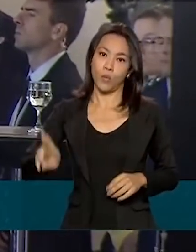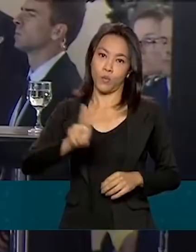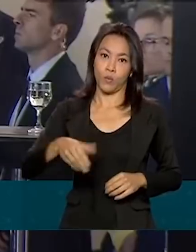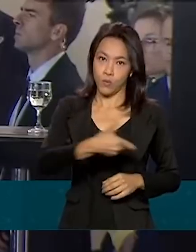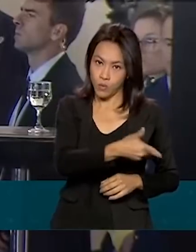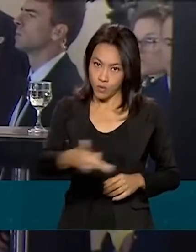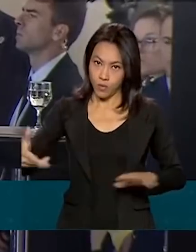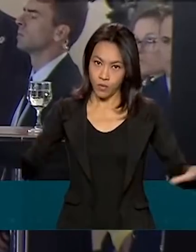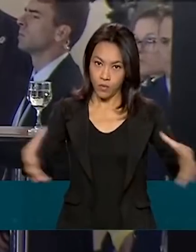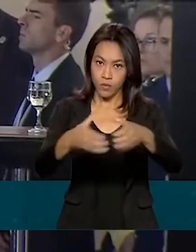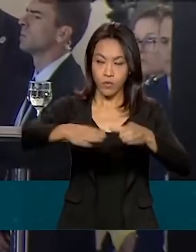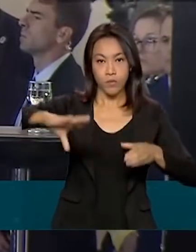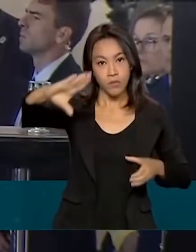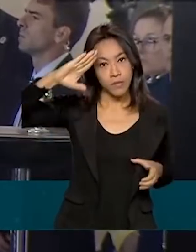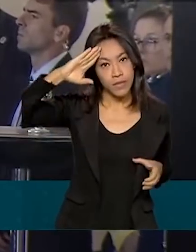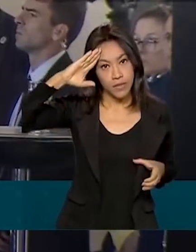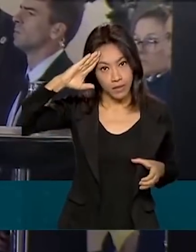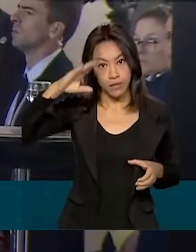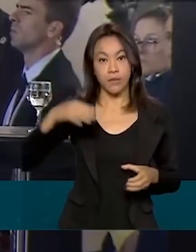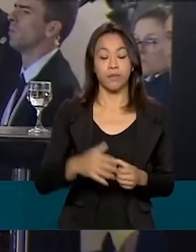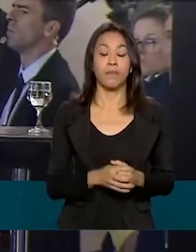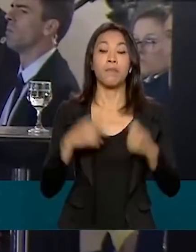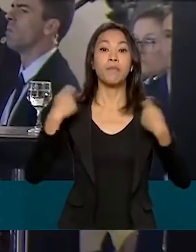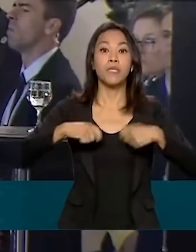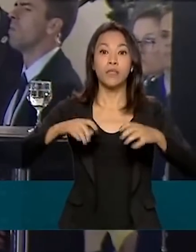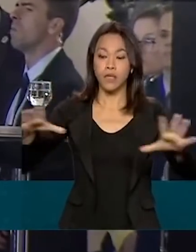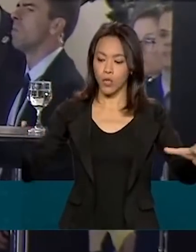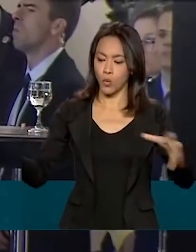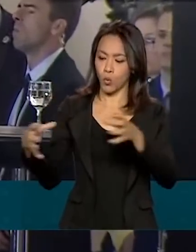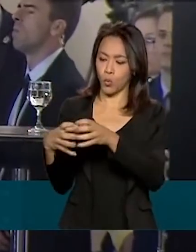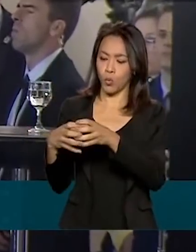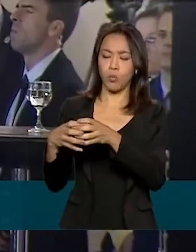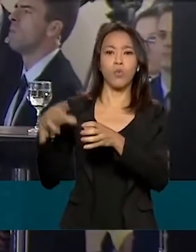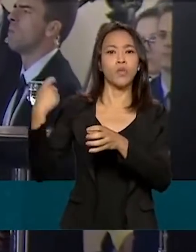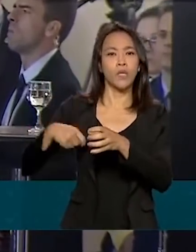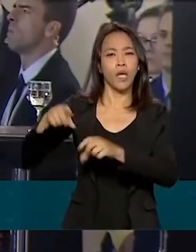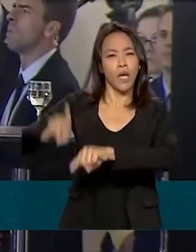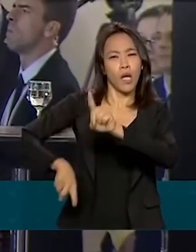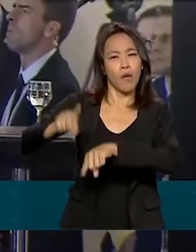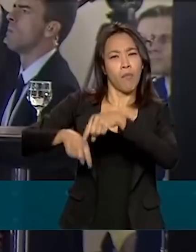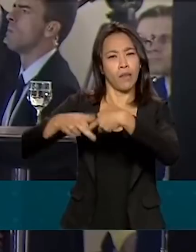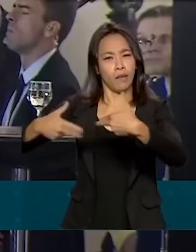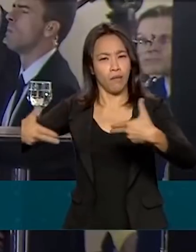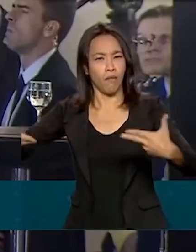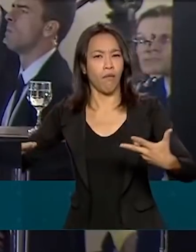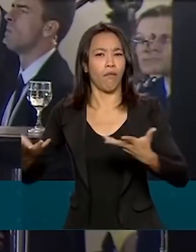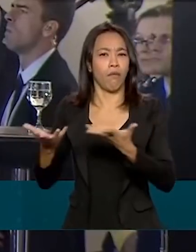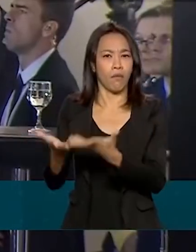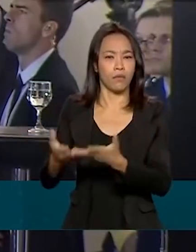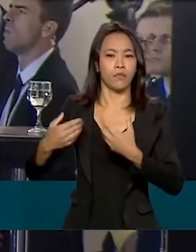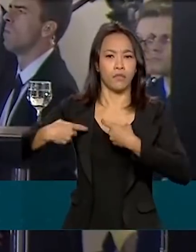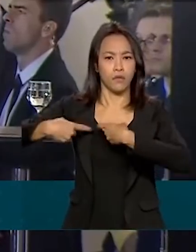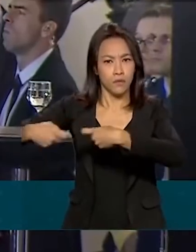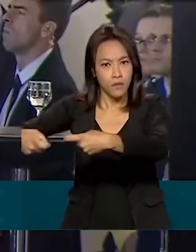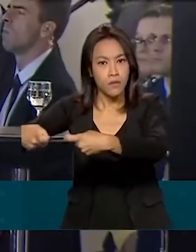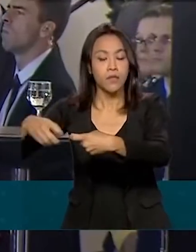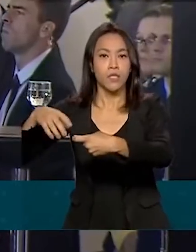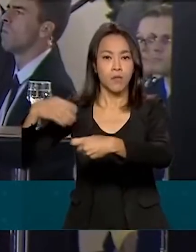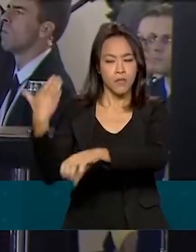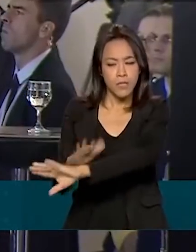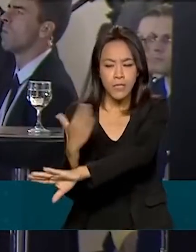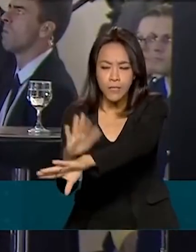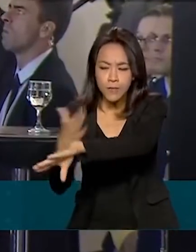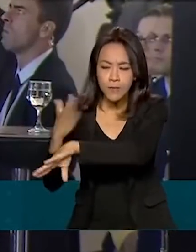Terrestre. É preciso ter tropas com materiais de emprego militar no estado da arte, excelentemente adestradas e